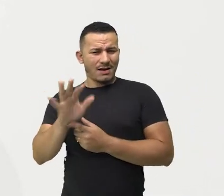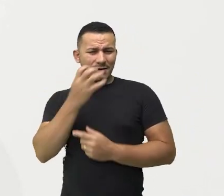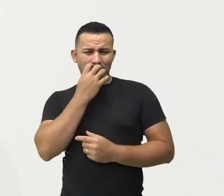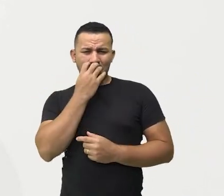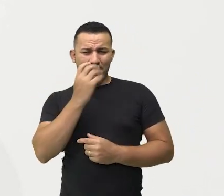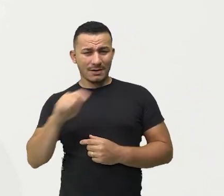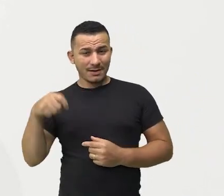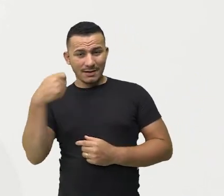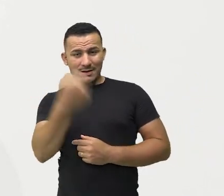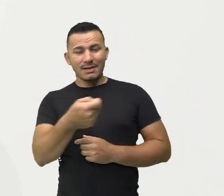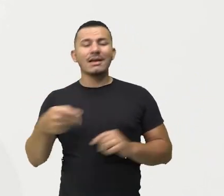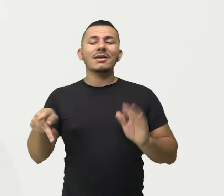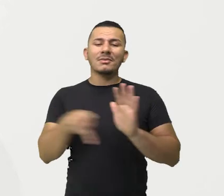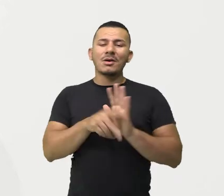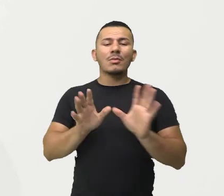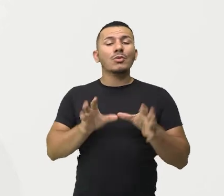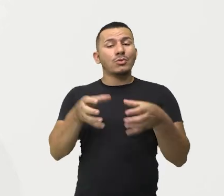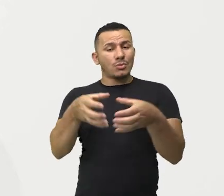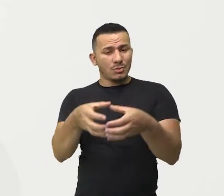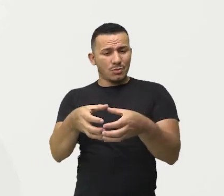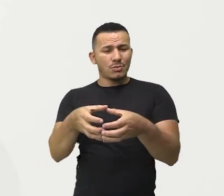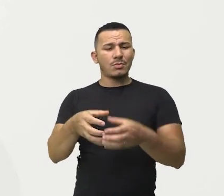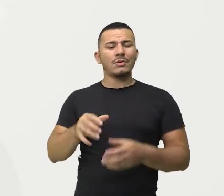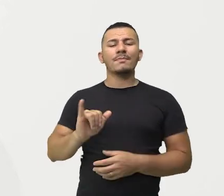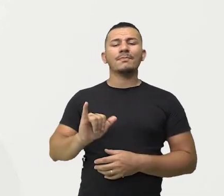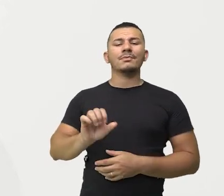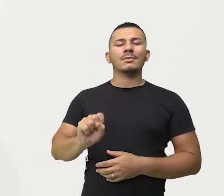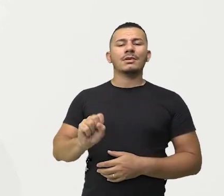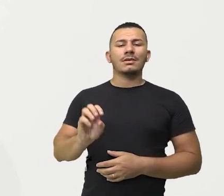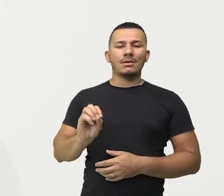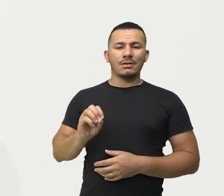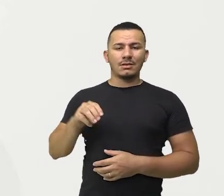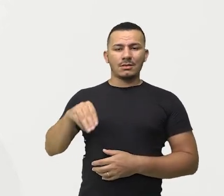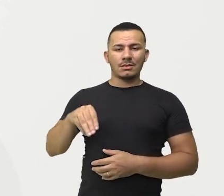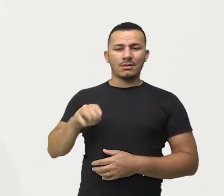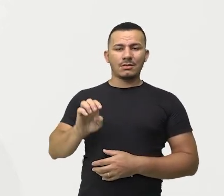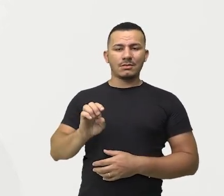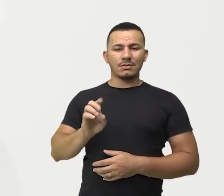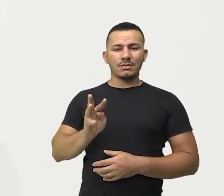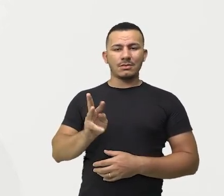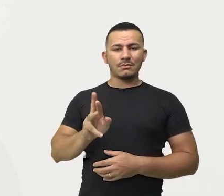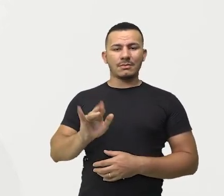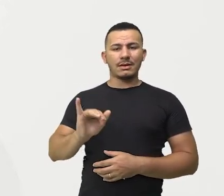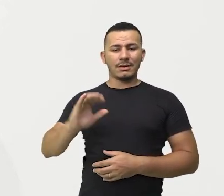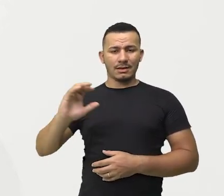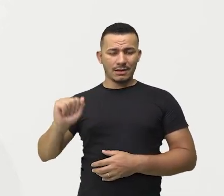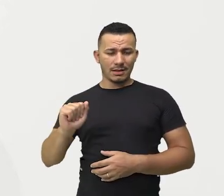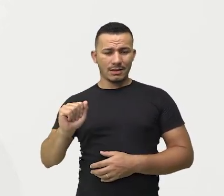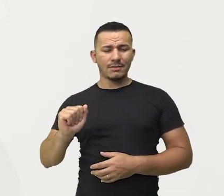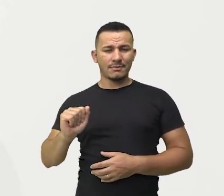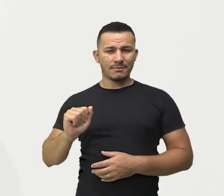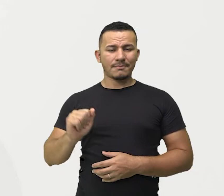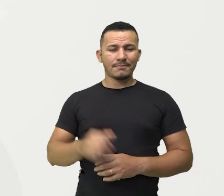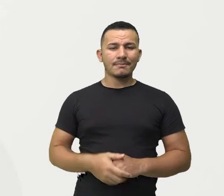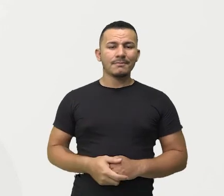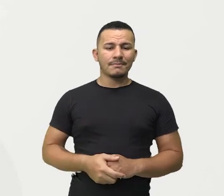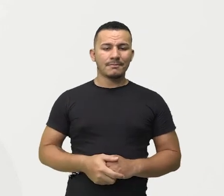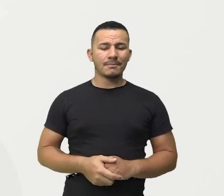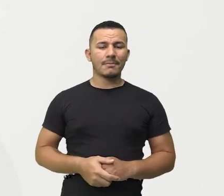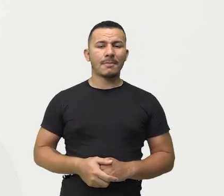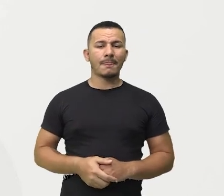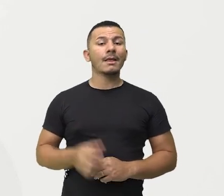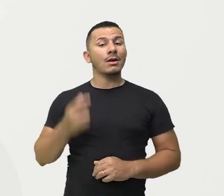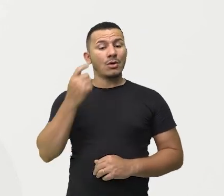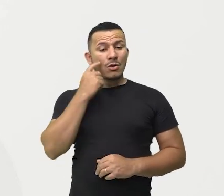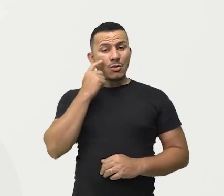são classificados como uma transformação isométrica ou uma isometria. Quando